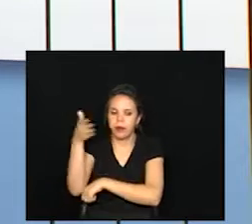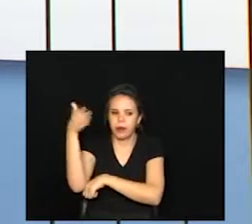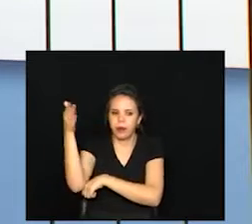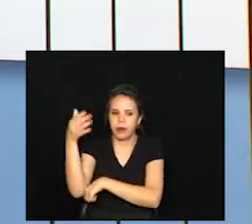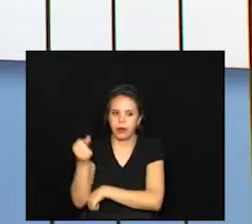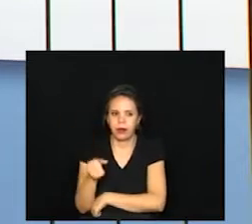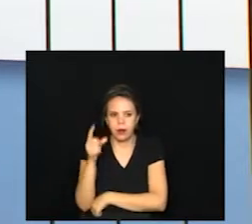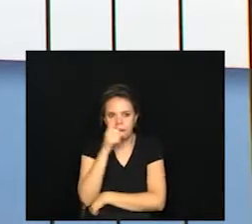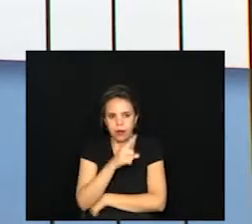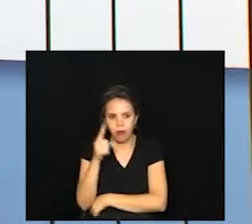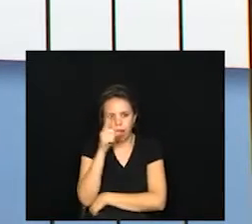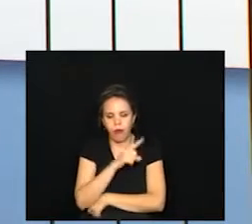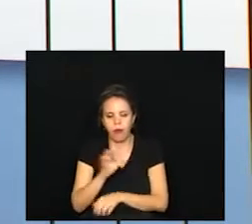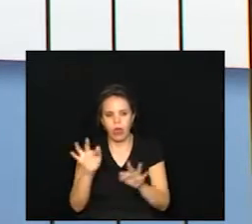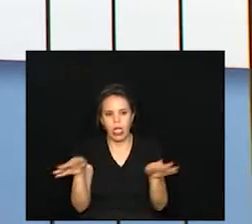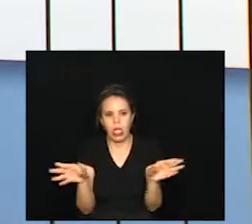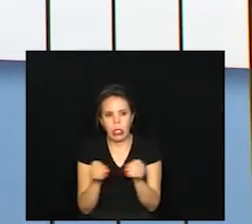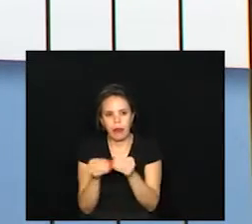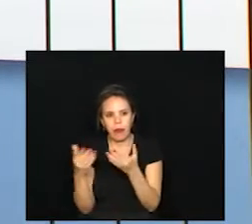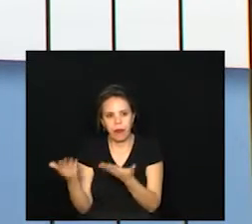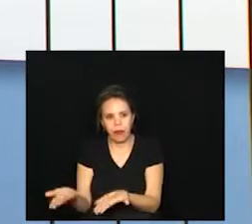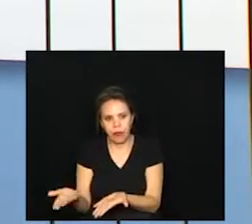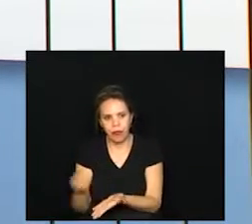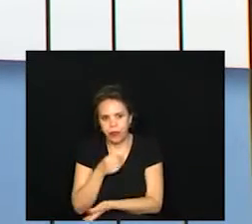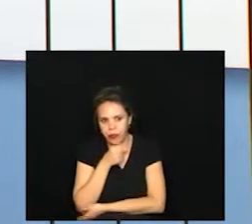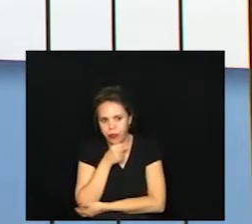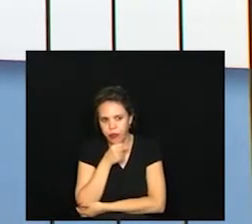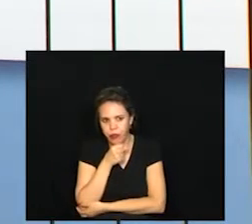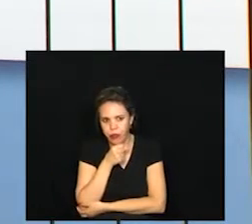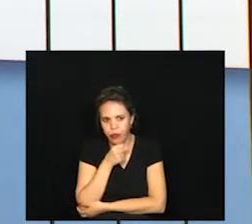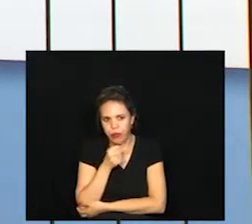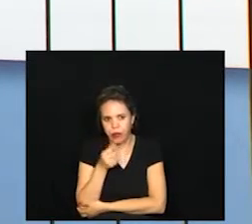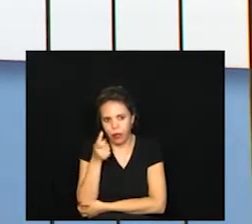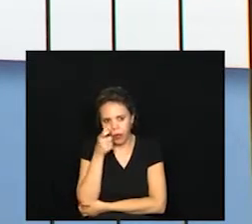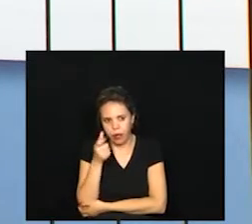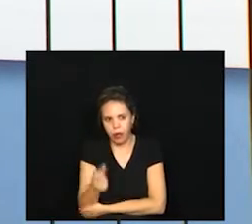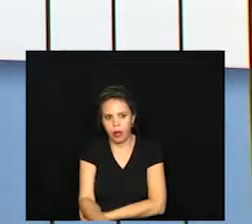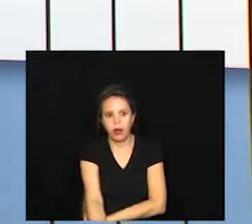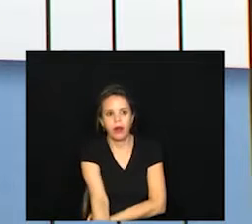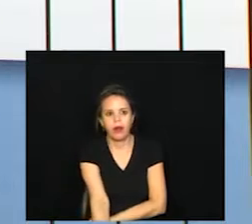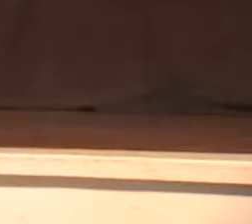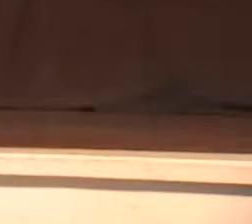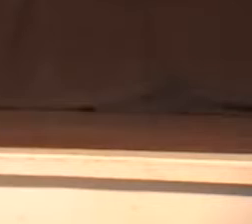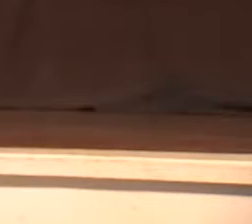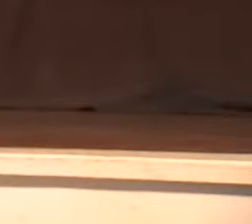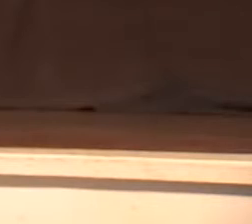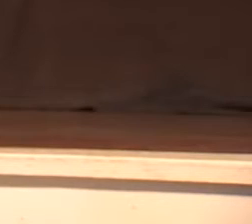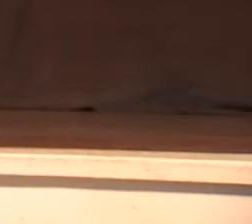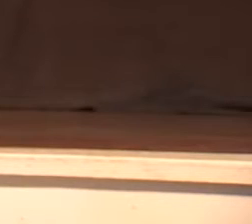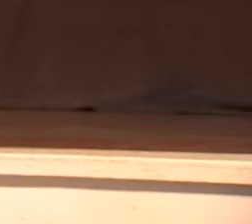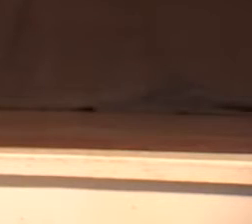domingo foi o encerramento e a nossa reportagem acompanhou tudo.